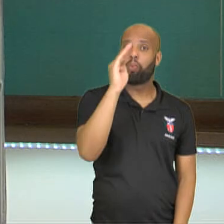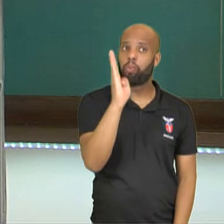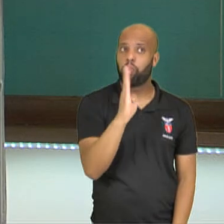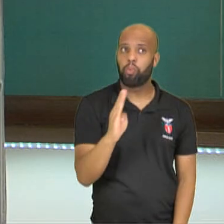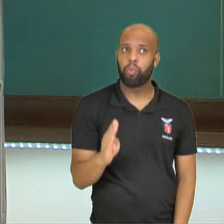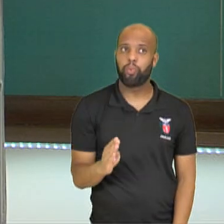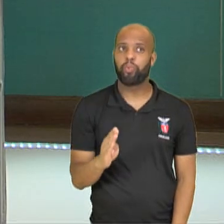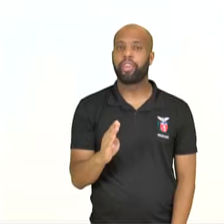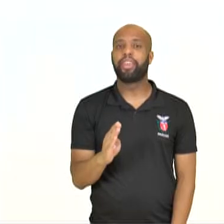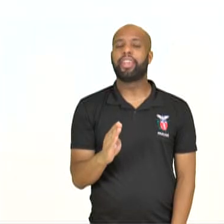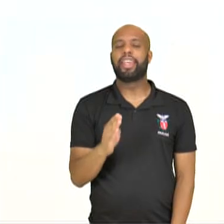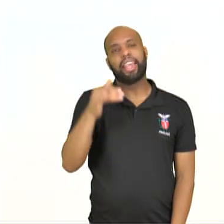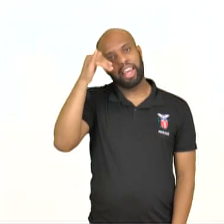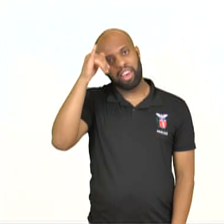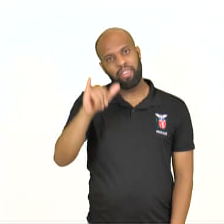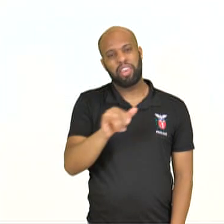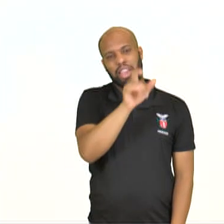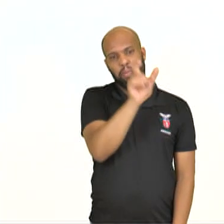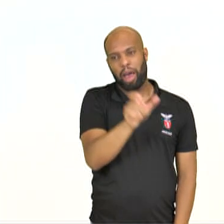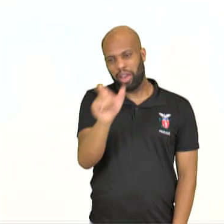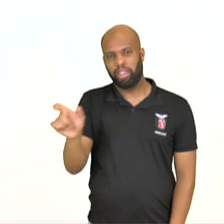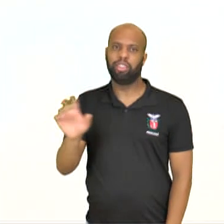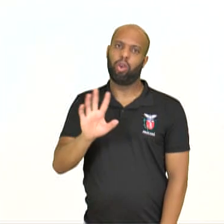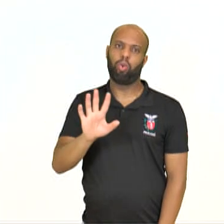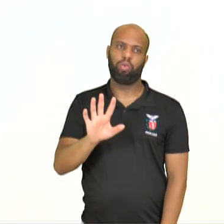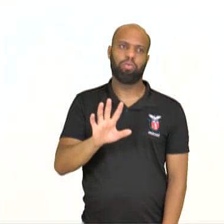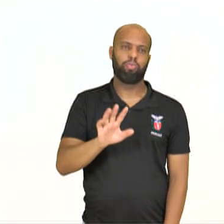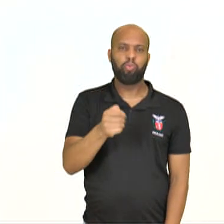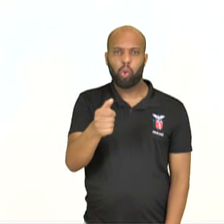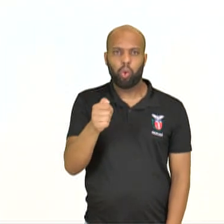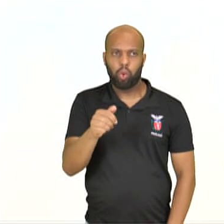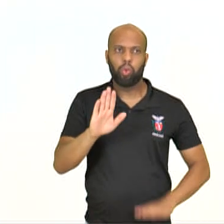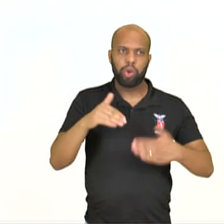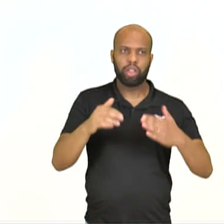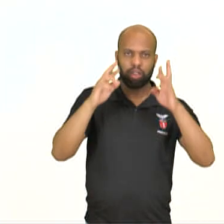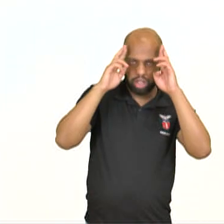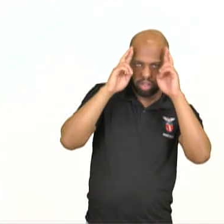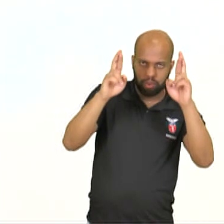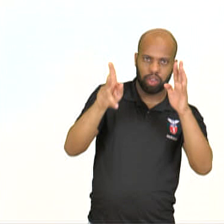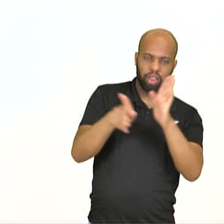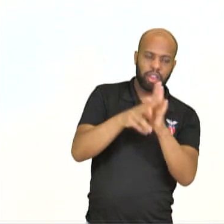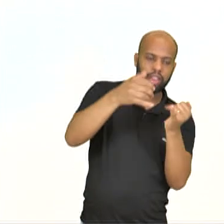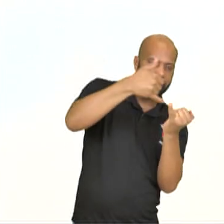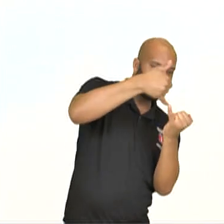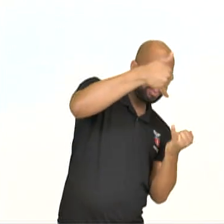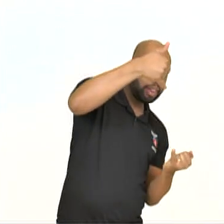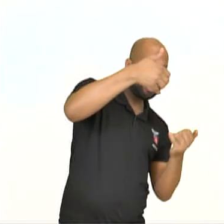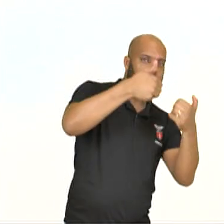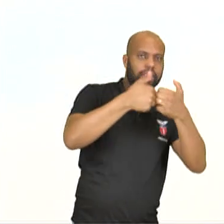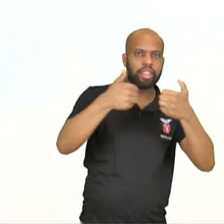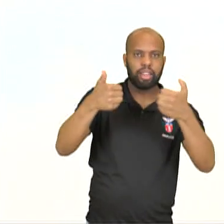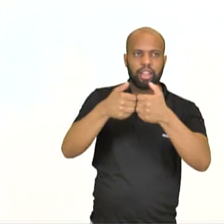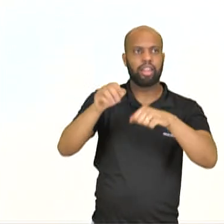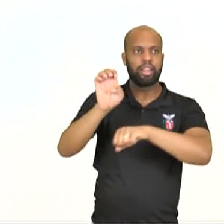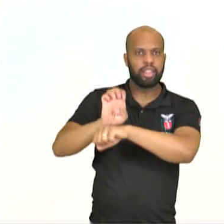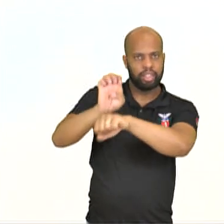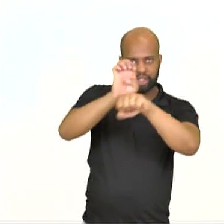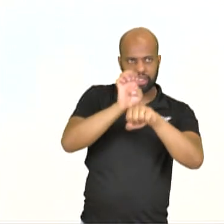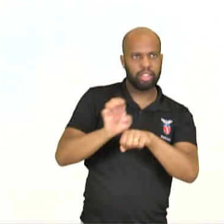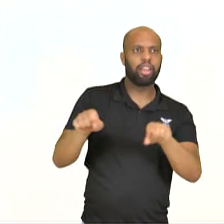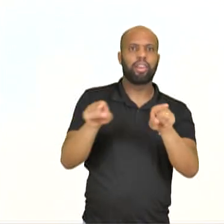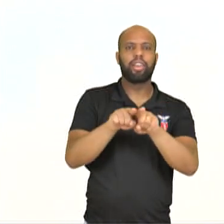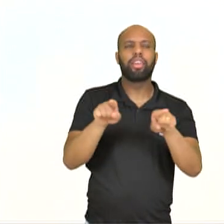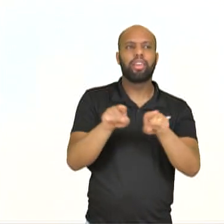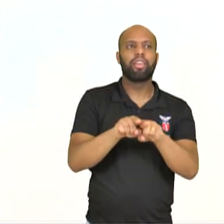nós não tenhamos muitos fusos horários. Então, respeita-se as linhas de divisas de estados e de países para